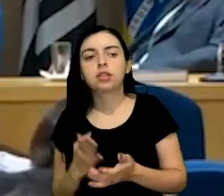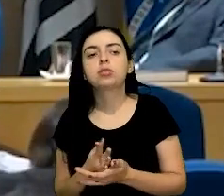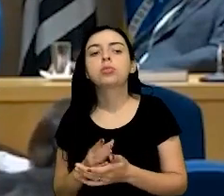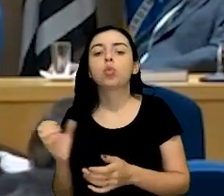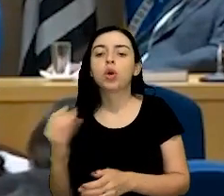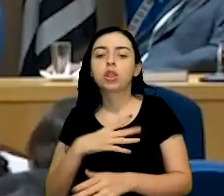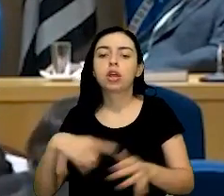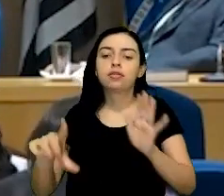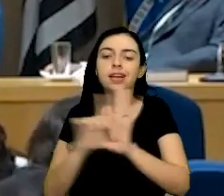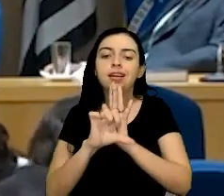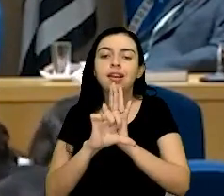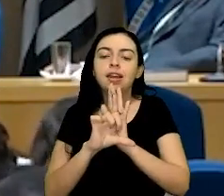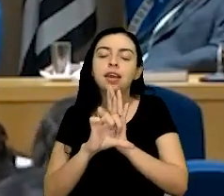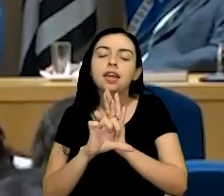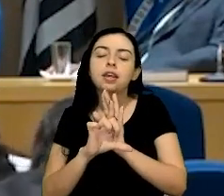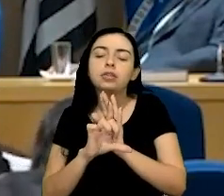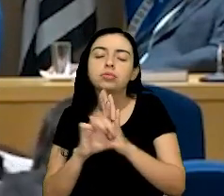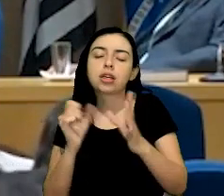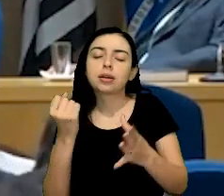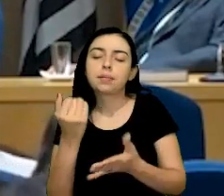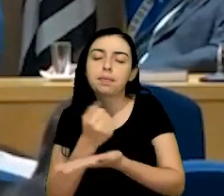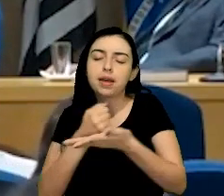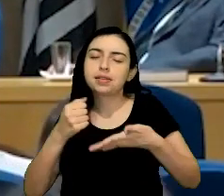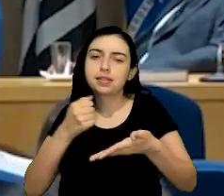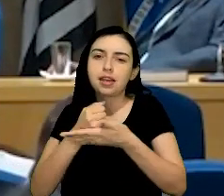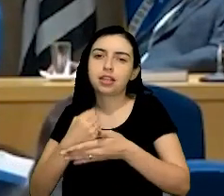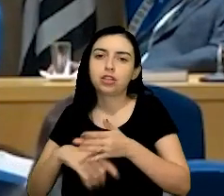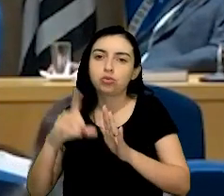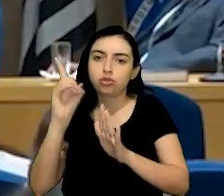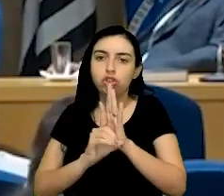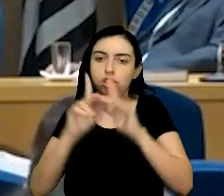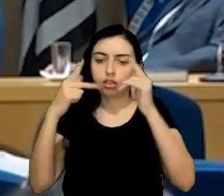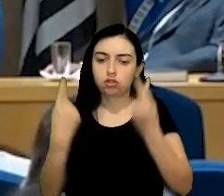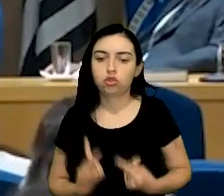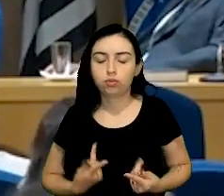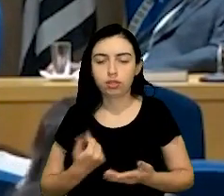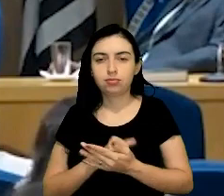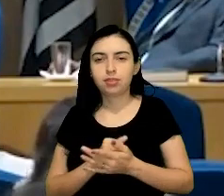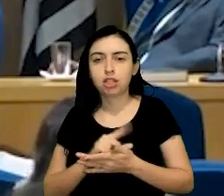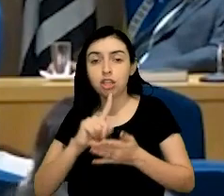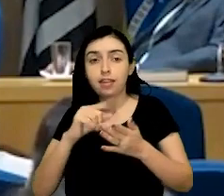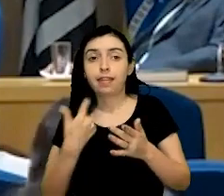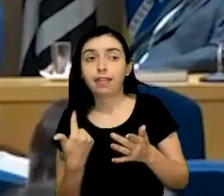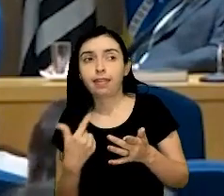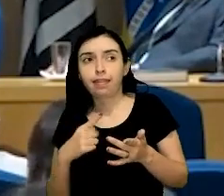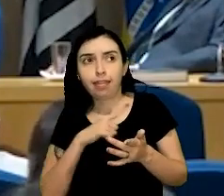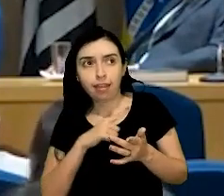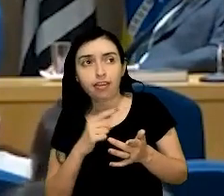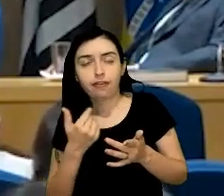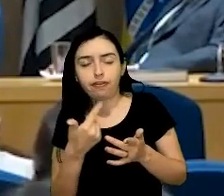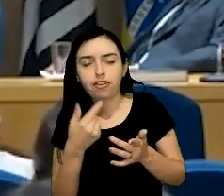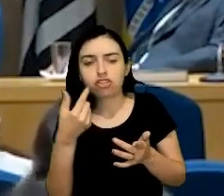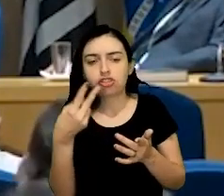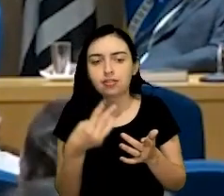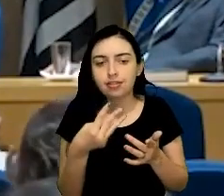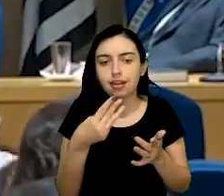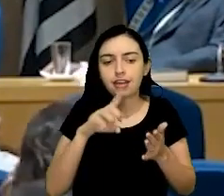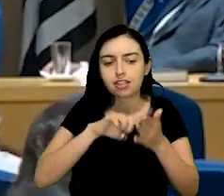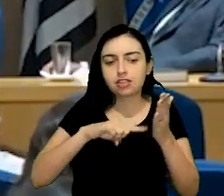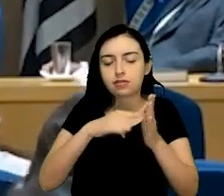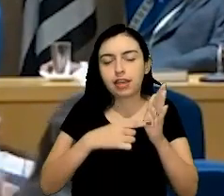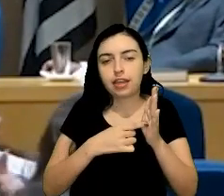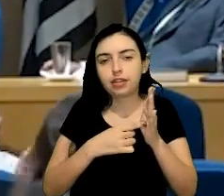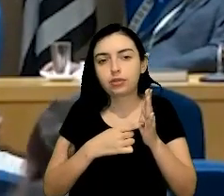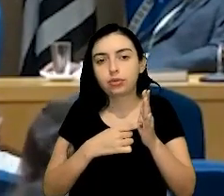humanos. Né? Embora nós tivemos 23 vetos na lei de imigração, né, com o Temer,